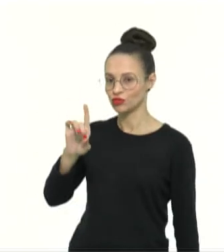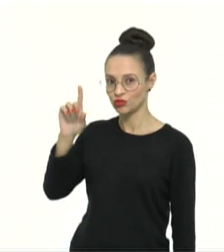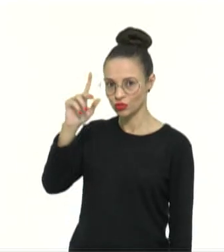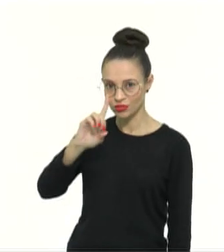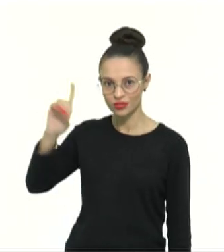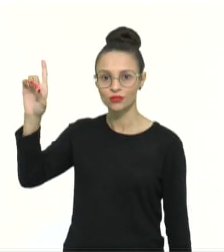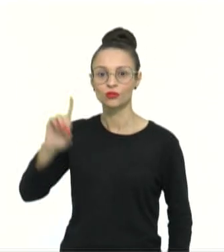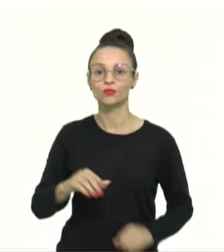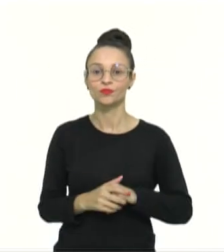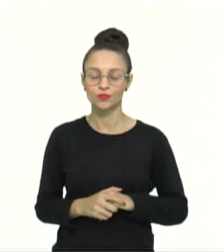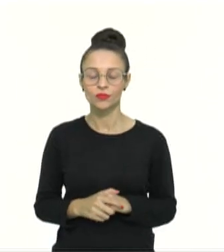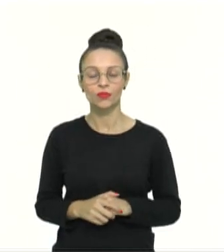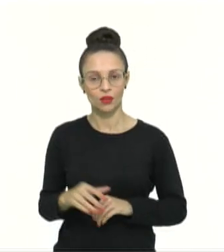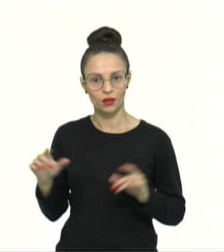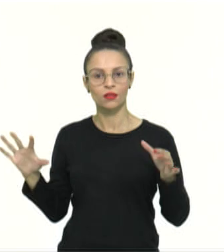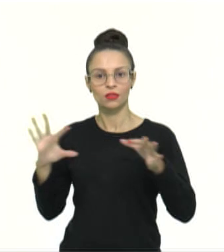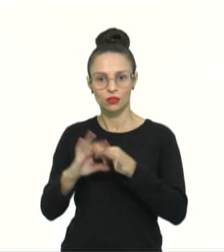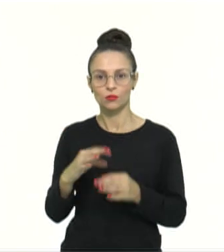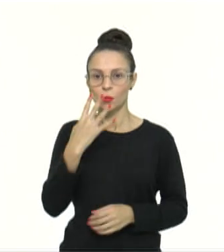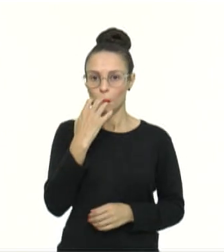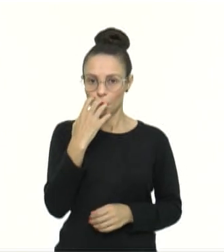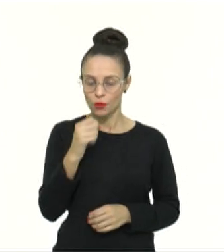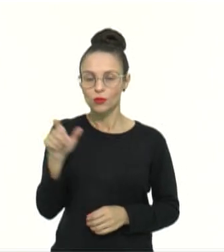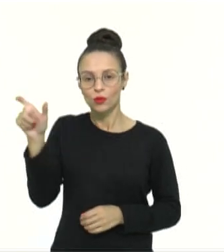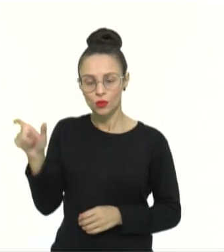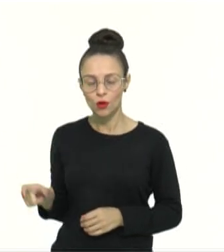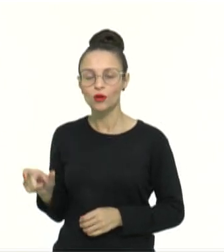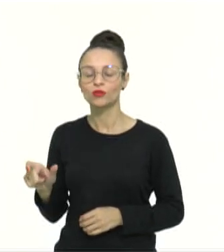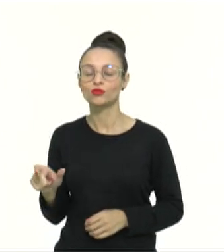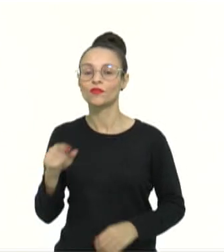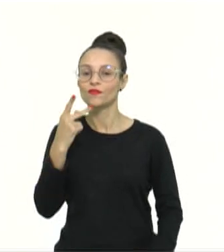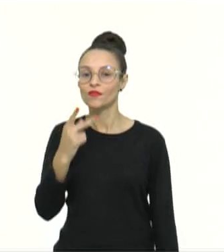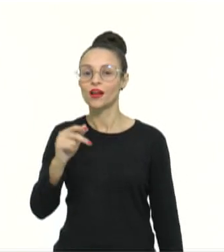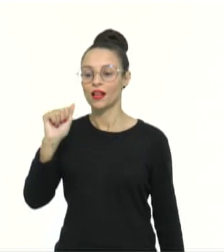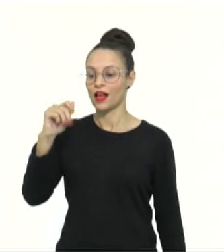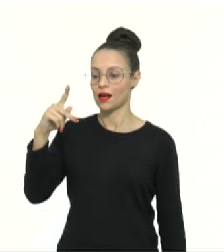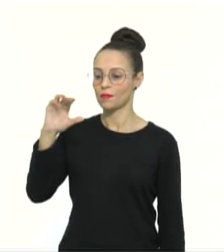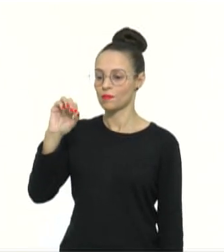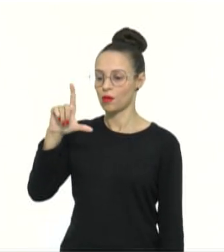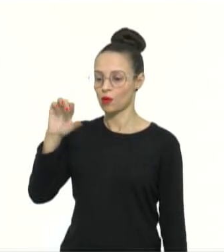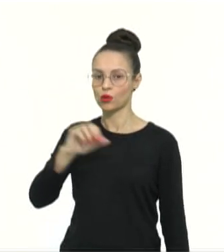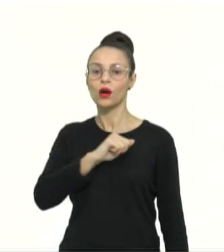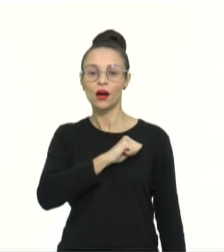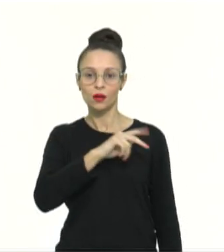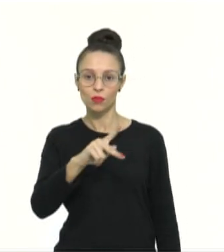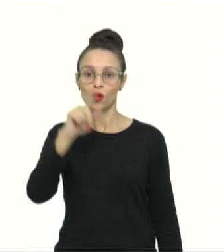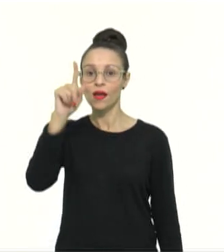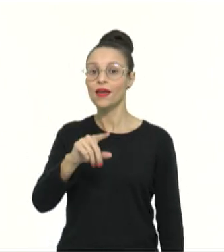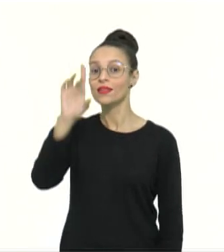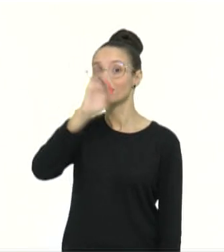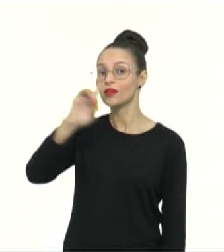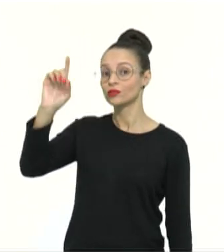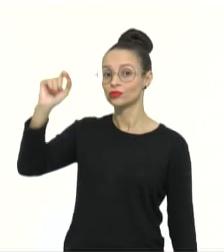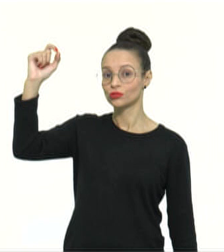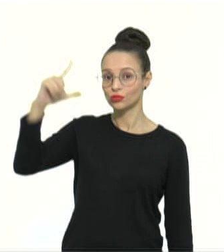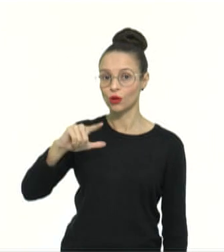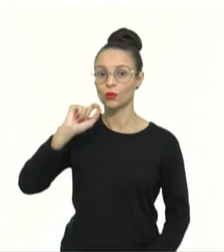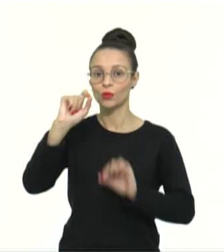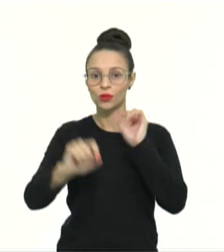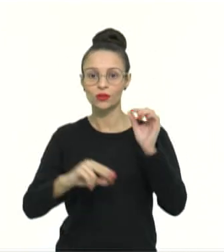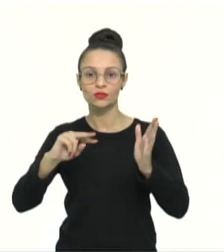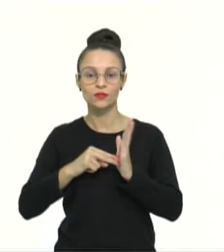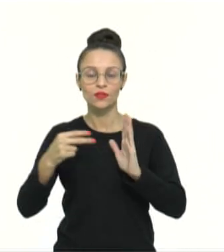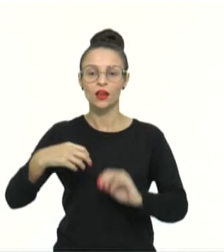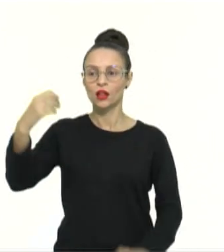com Nietzsche, Apolo, que pode ser chamado também de o luminoso, é a divindade solar, é o deus solar, que representa